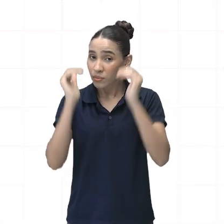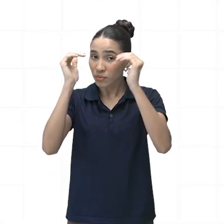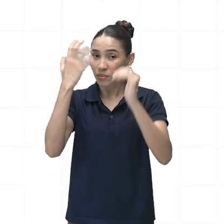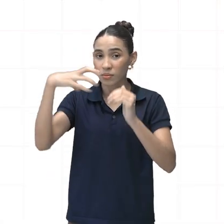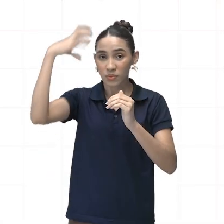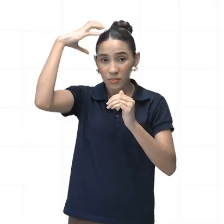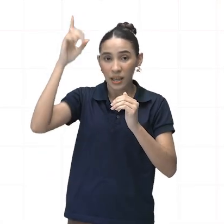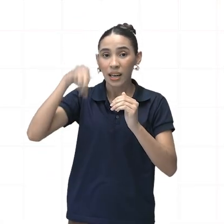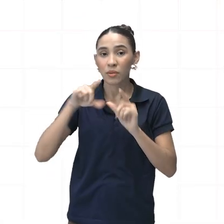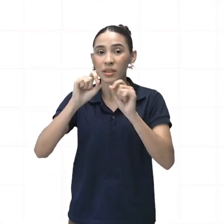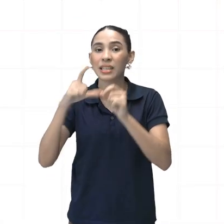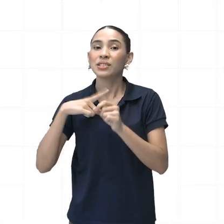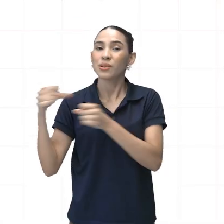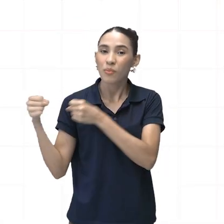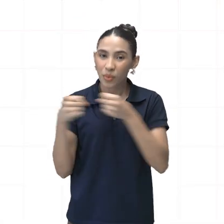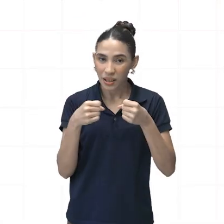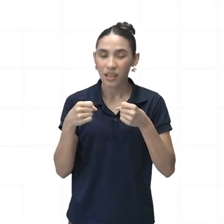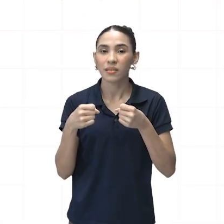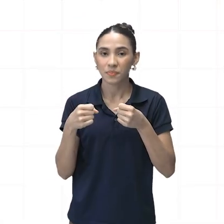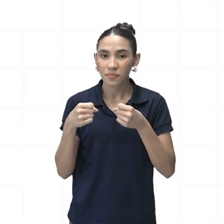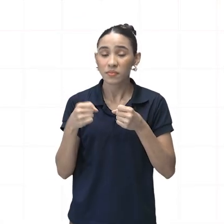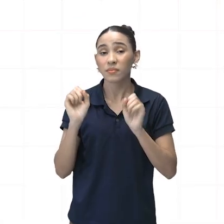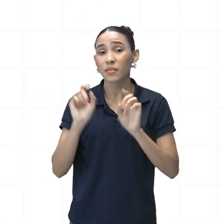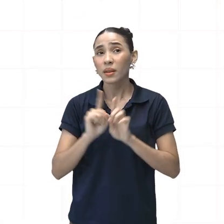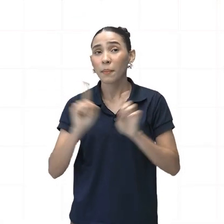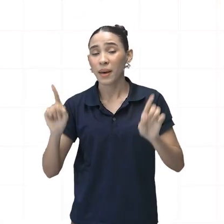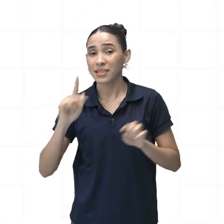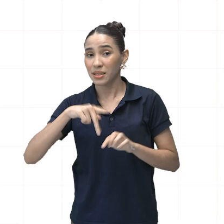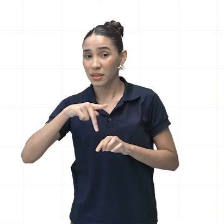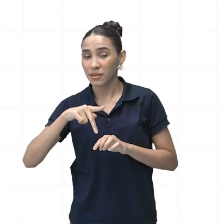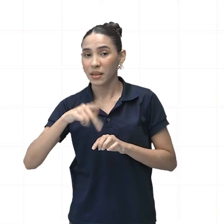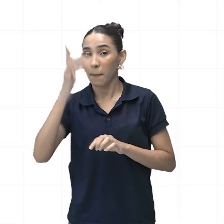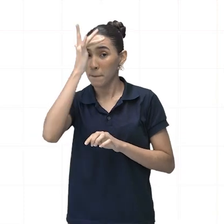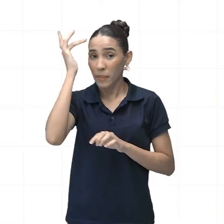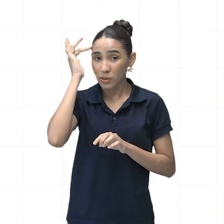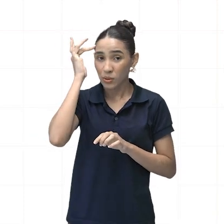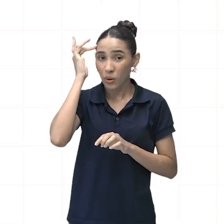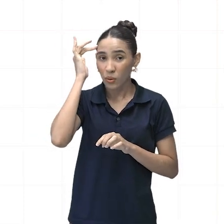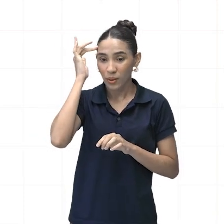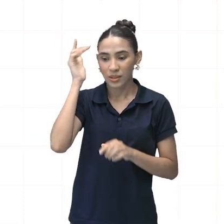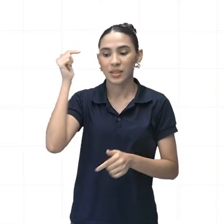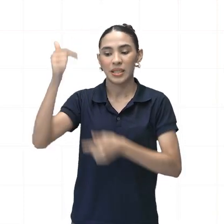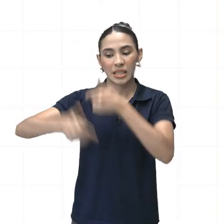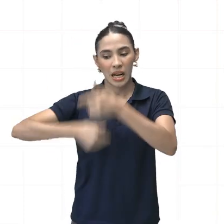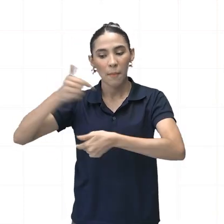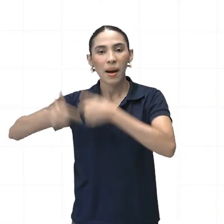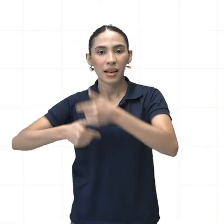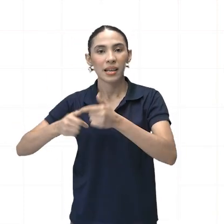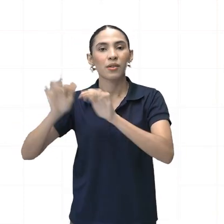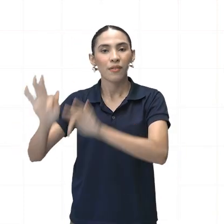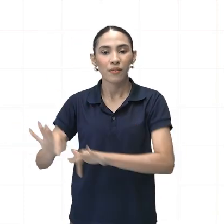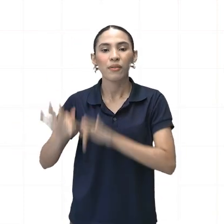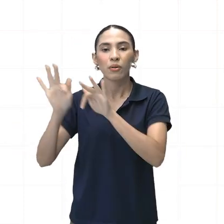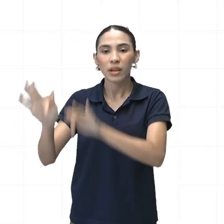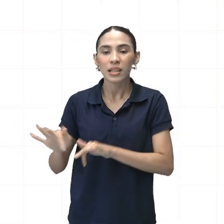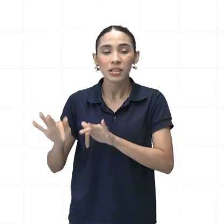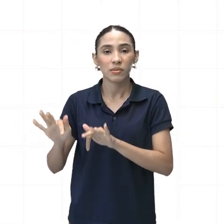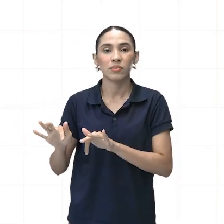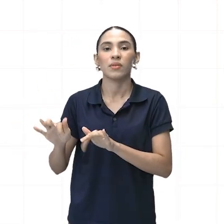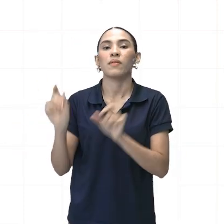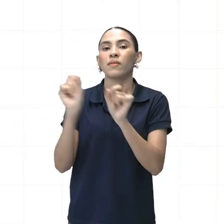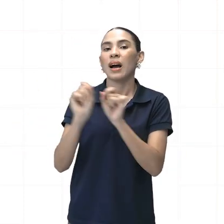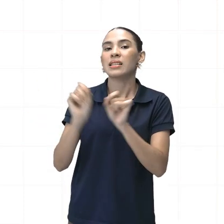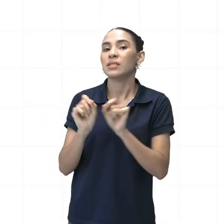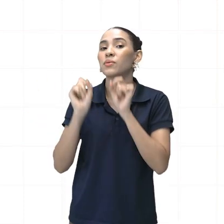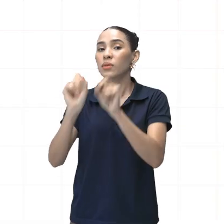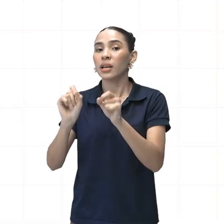esse reinado era o que tinha o poder, tá? Mas essas pessoas que estavam trabalhando no feudalismo, eles